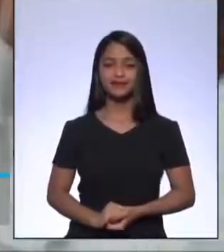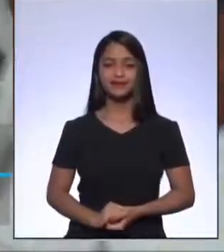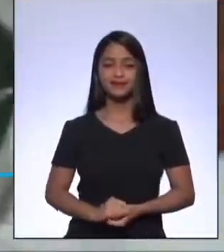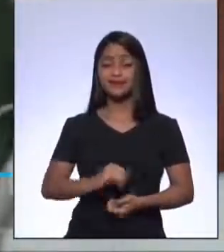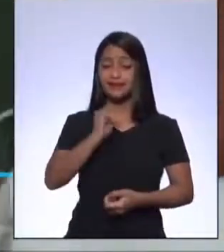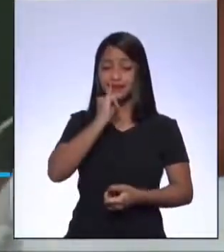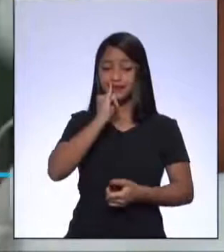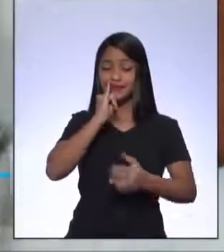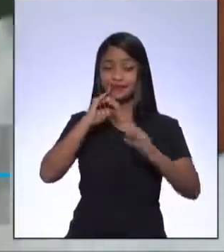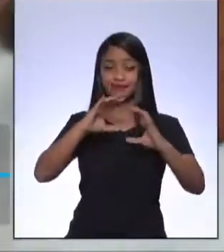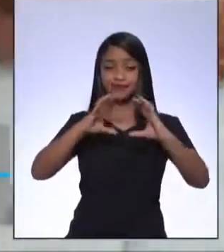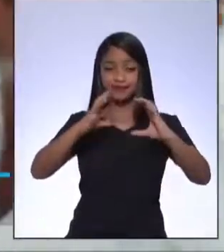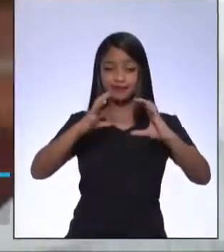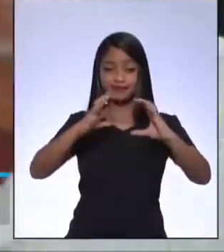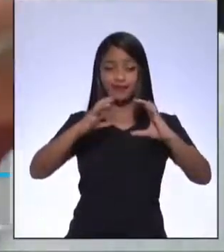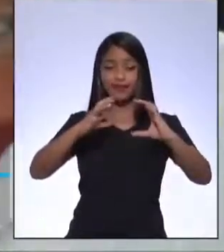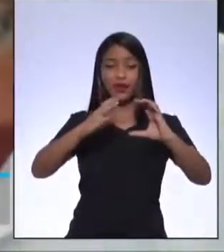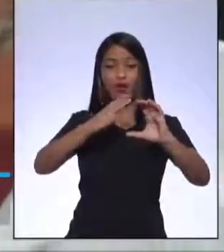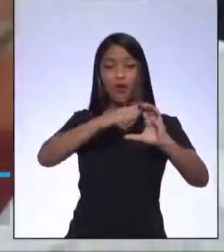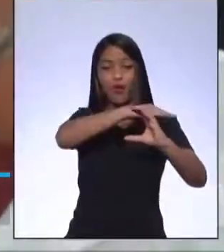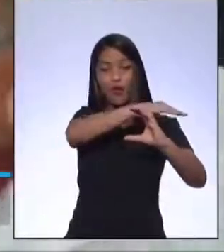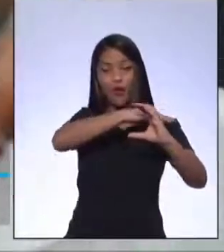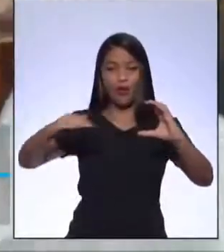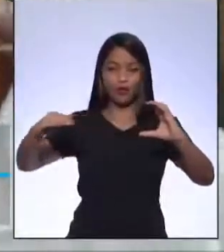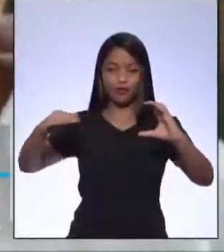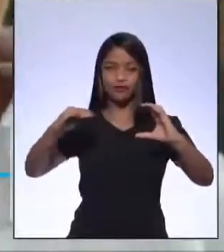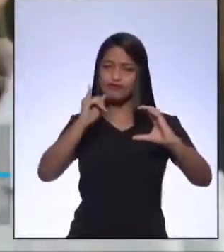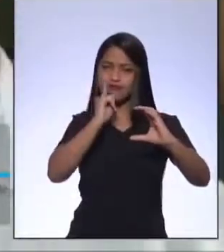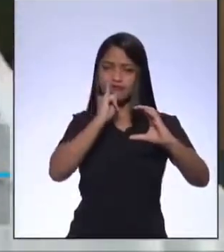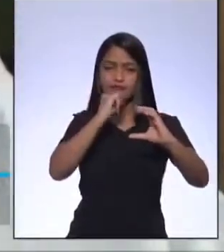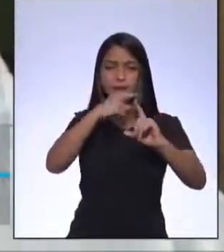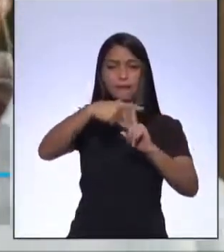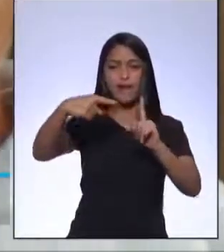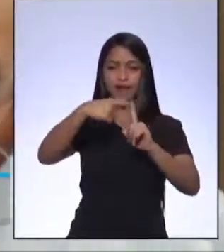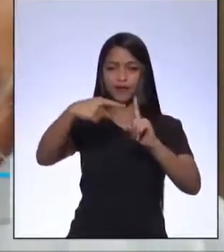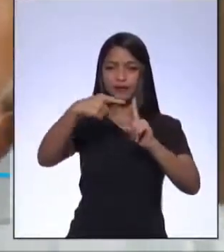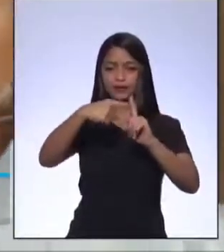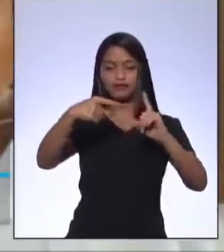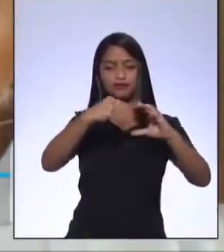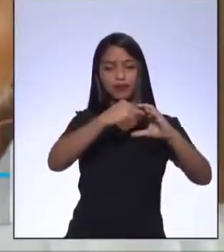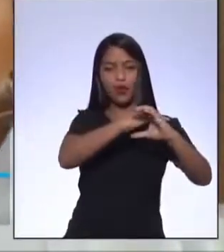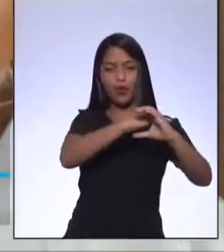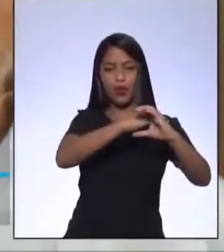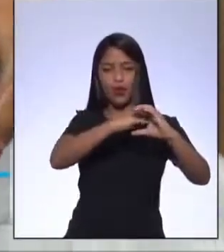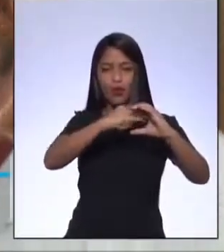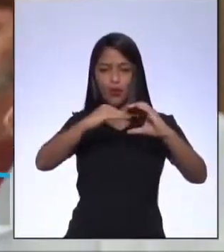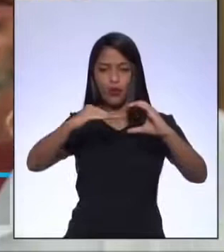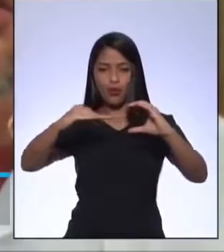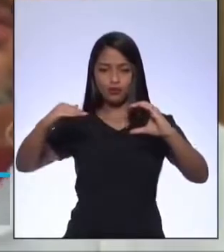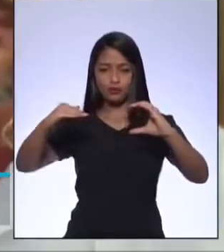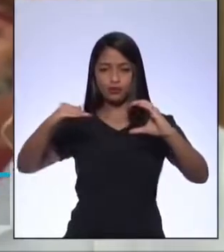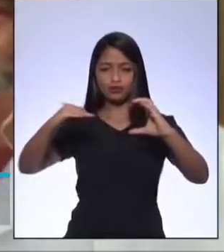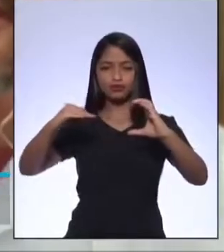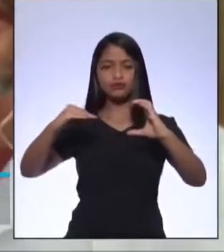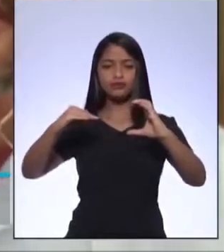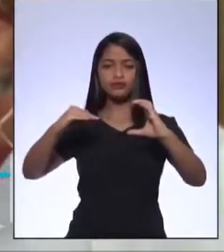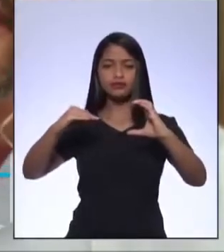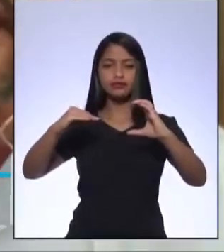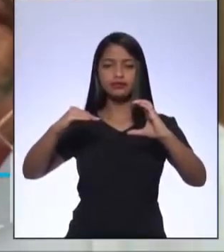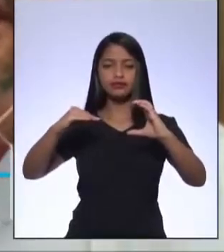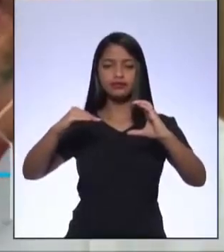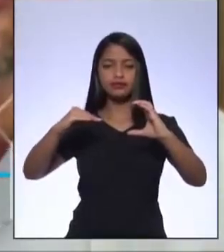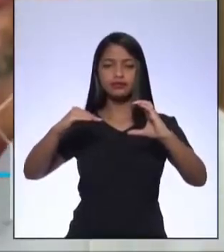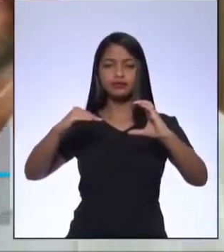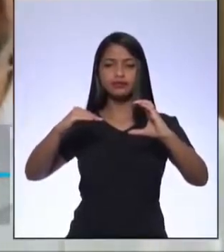Se eu cortar essa esfera ao meio, não está bem cortado ao meio, mas dá para entender. Se eu cortar essa esfera ao meio,